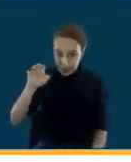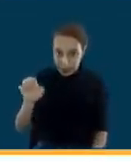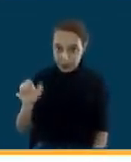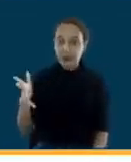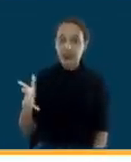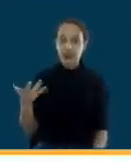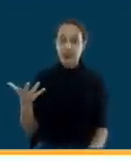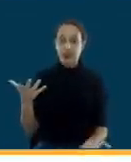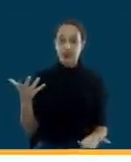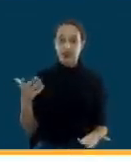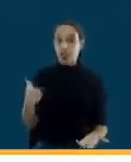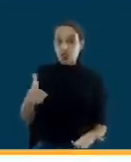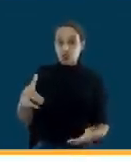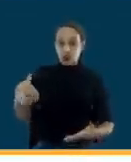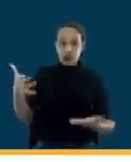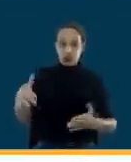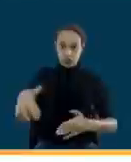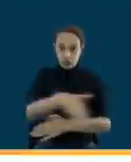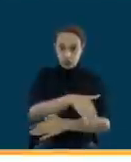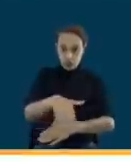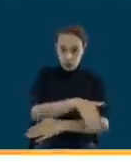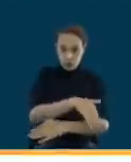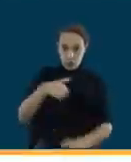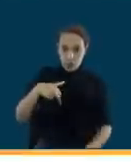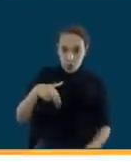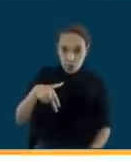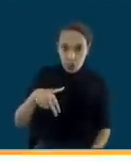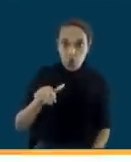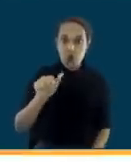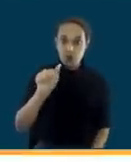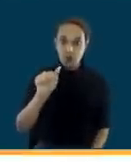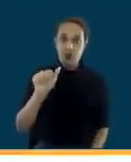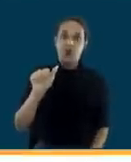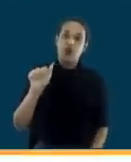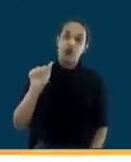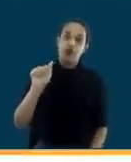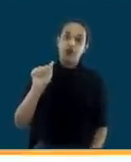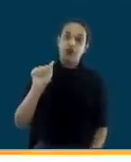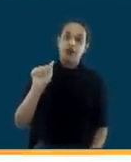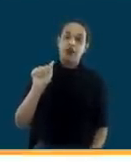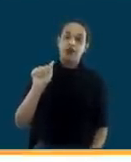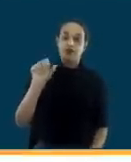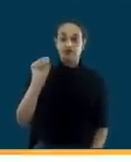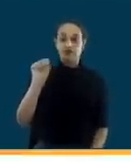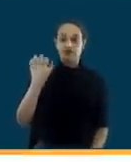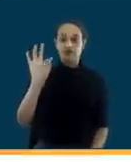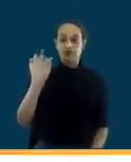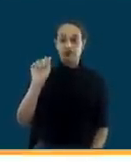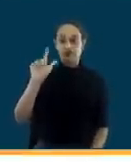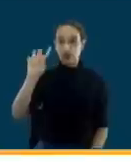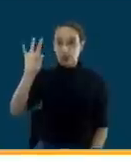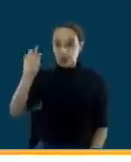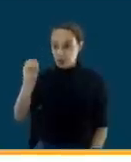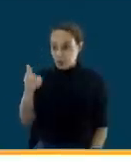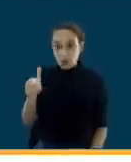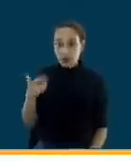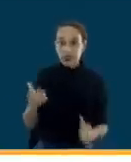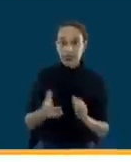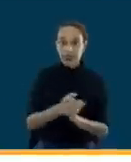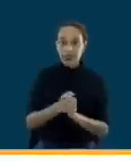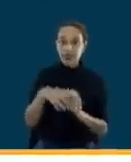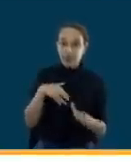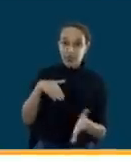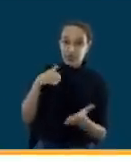asfaltada para ir a Banac, uma estrada estadual. Estamos asfaltando estradas ainda para chegar nesse Brasil profundo,